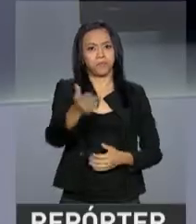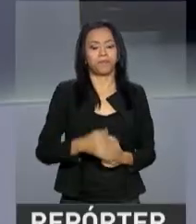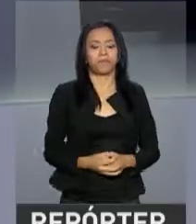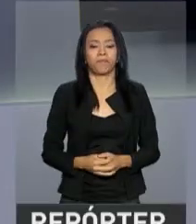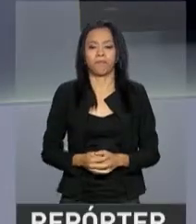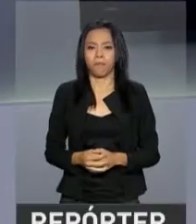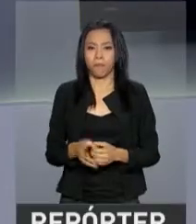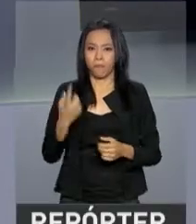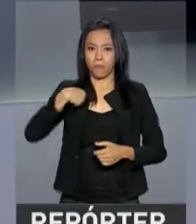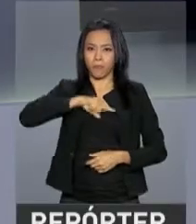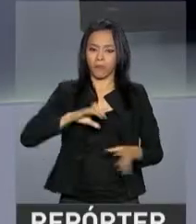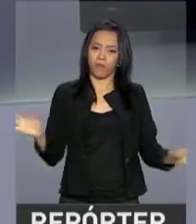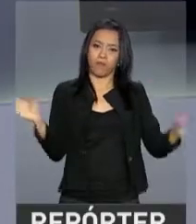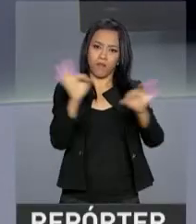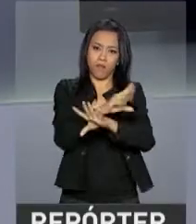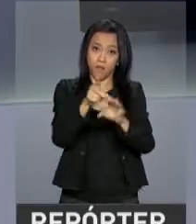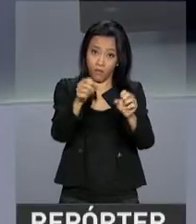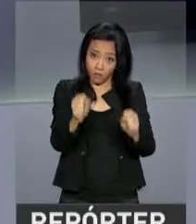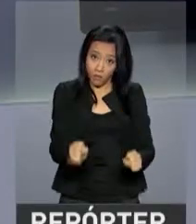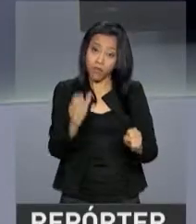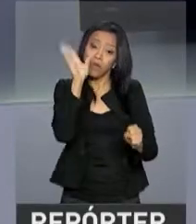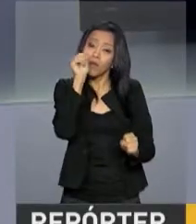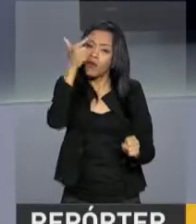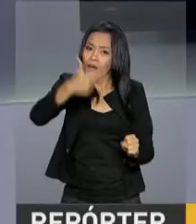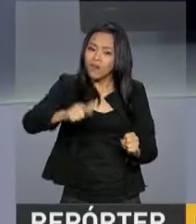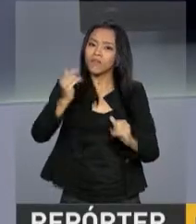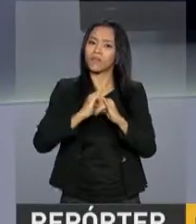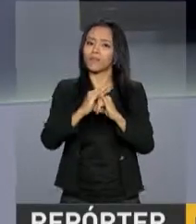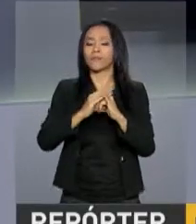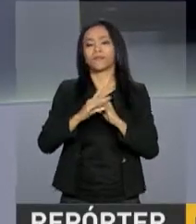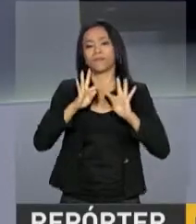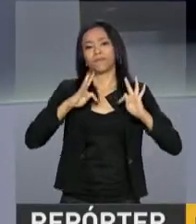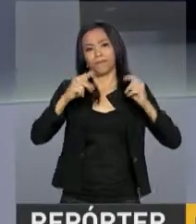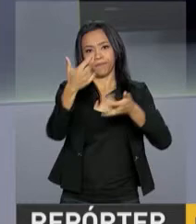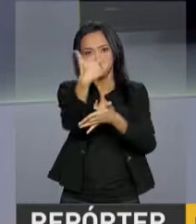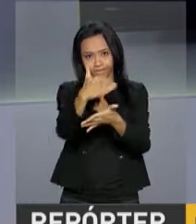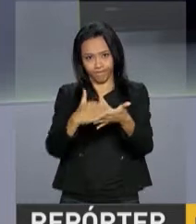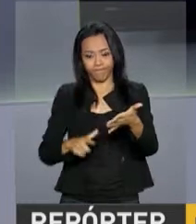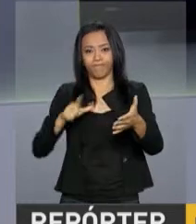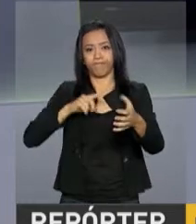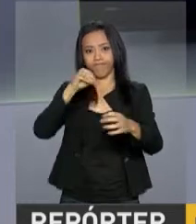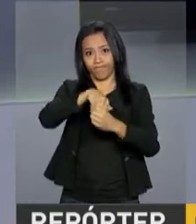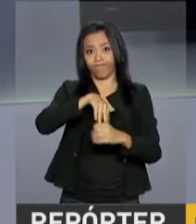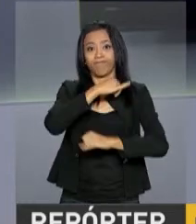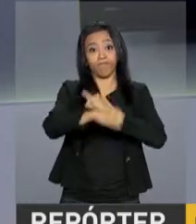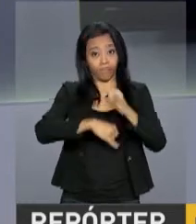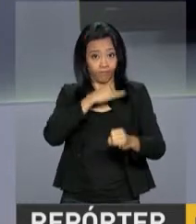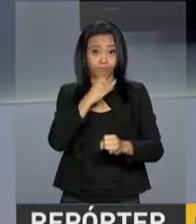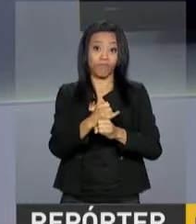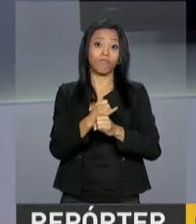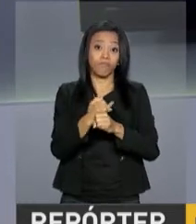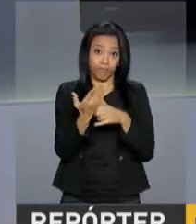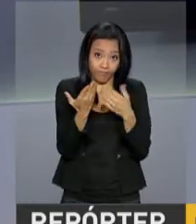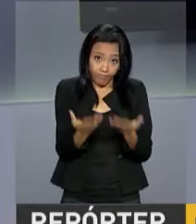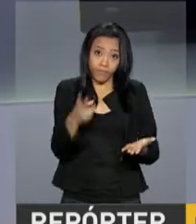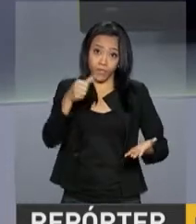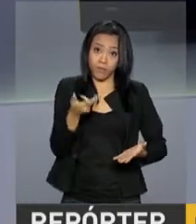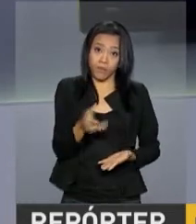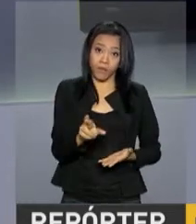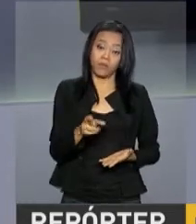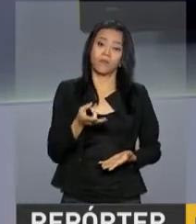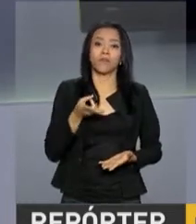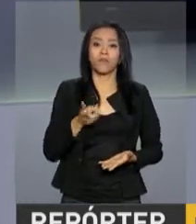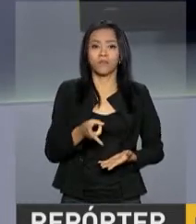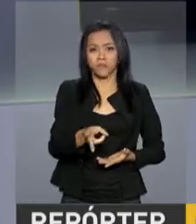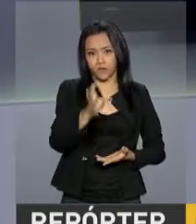nós ficamos por aqui você pode rever as reportagens no youtube e toda nossa programação também está na página da nbr na